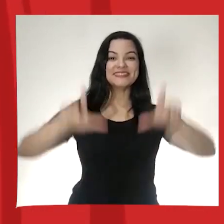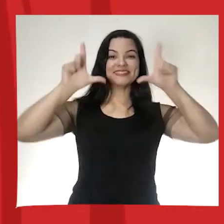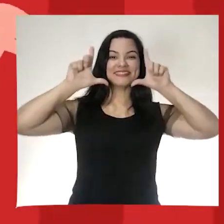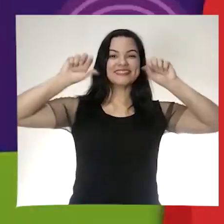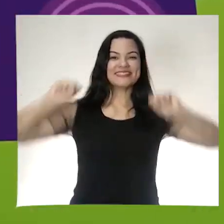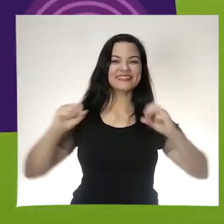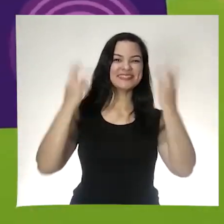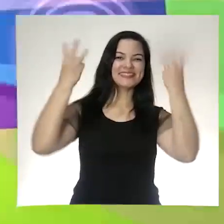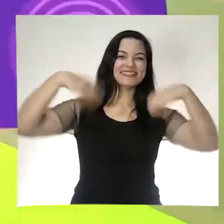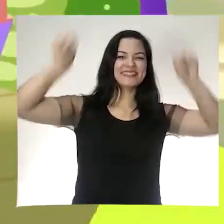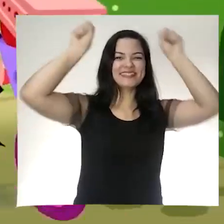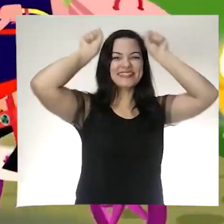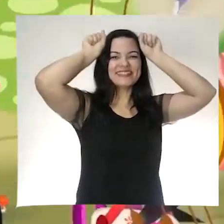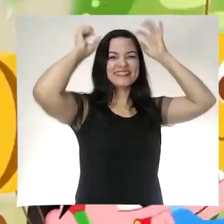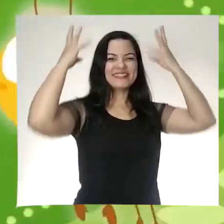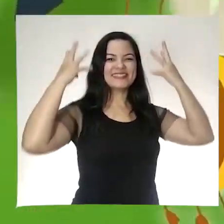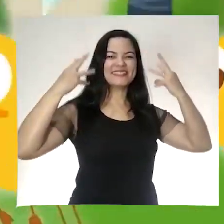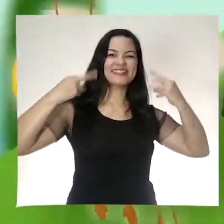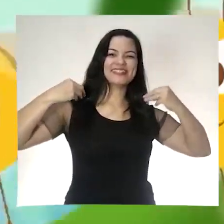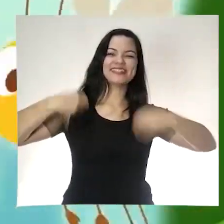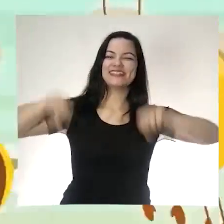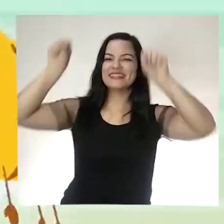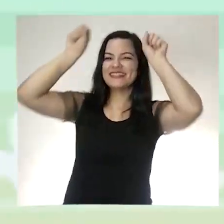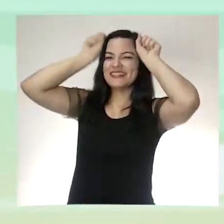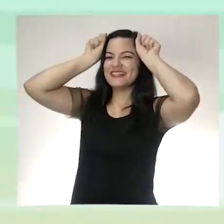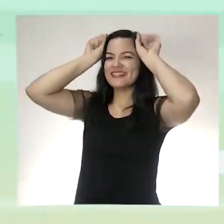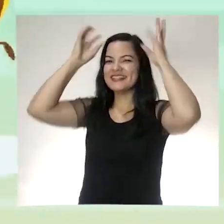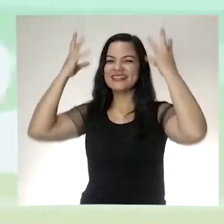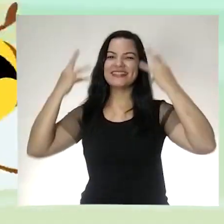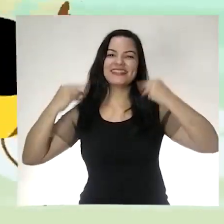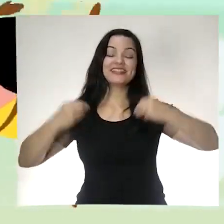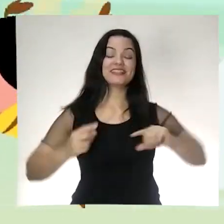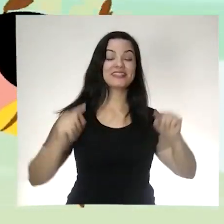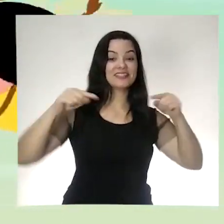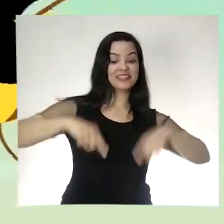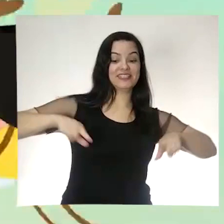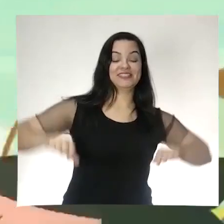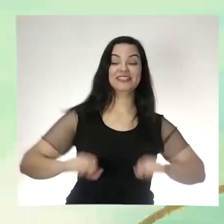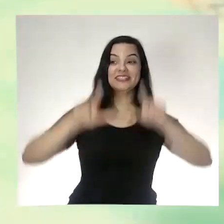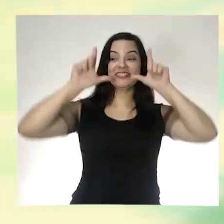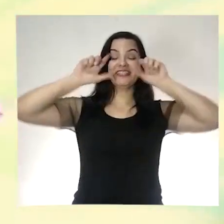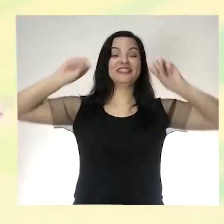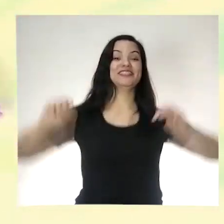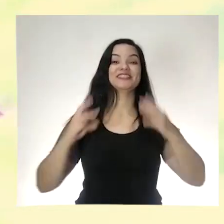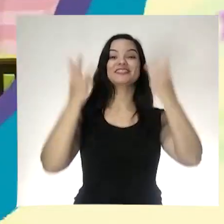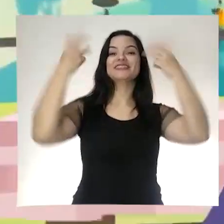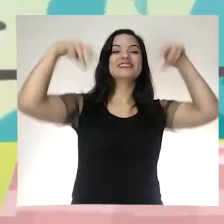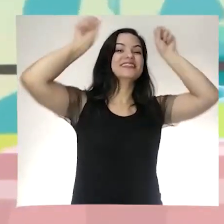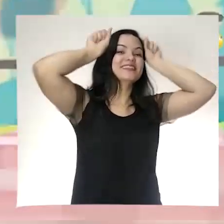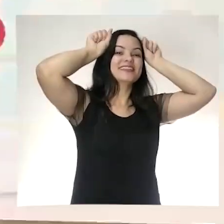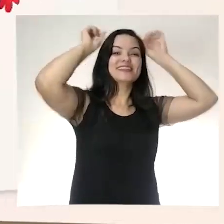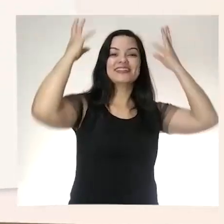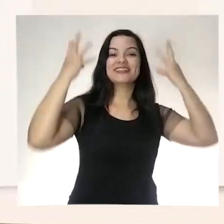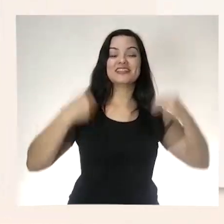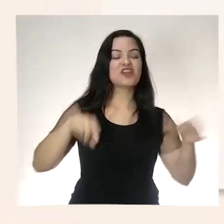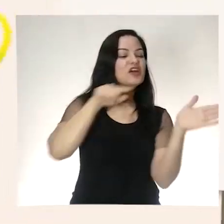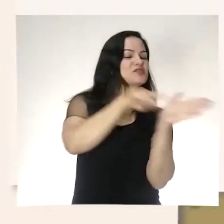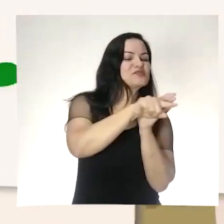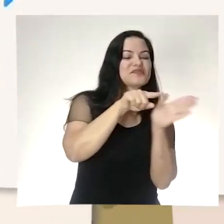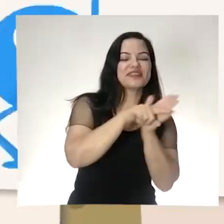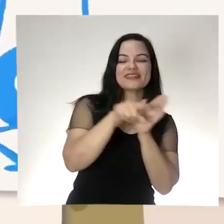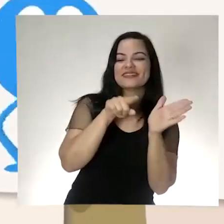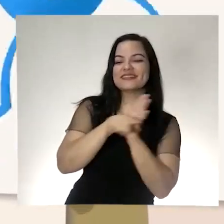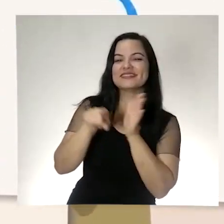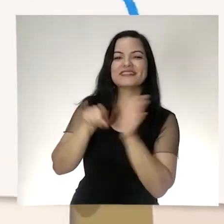Esse é o show da Luna, Luna, Luna. Esse é o show da